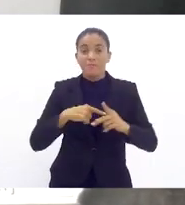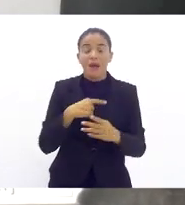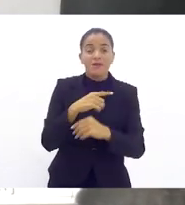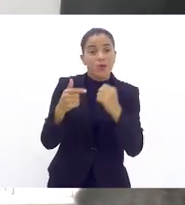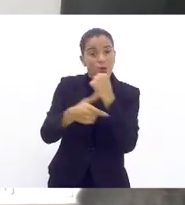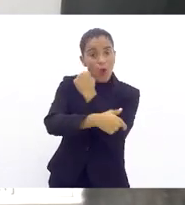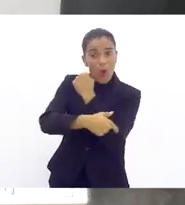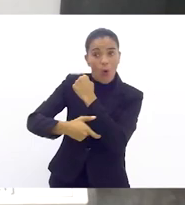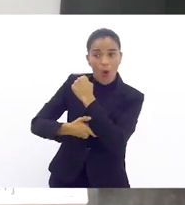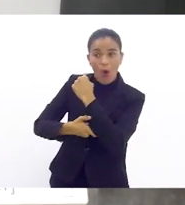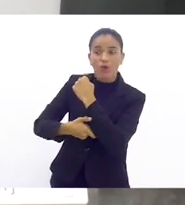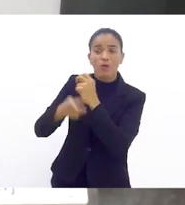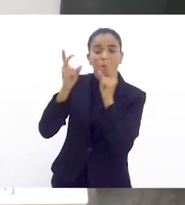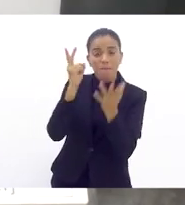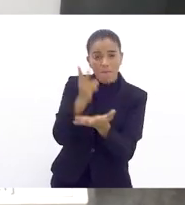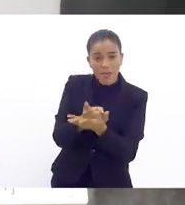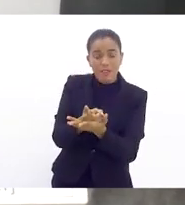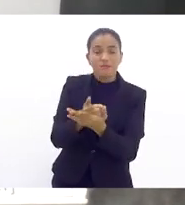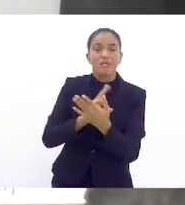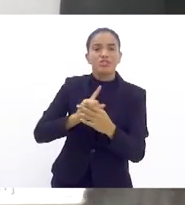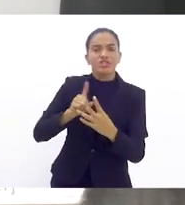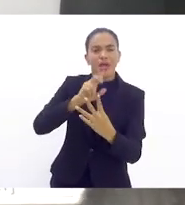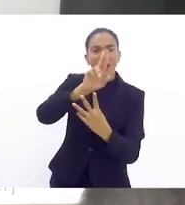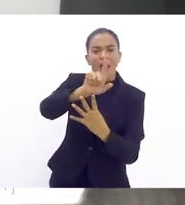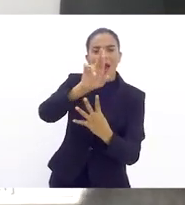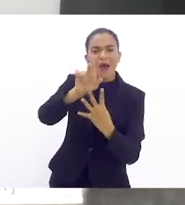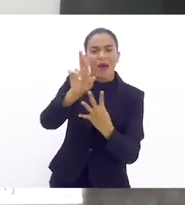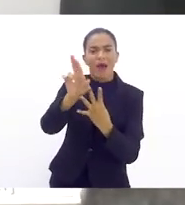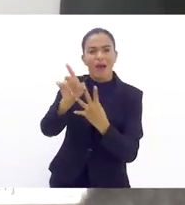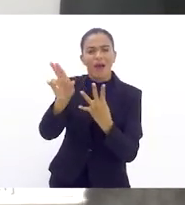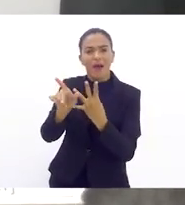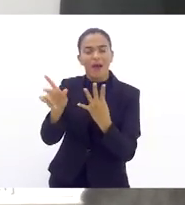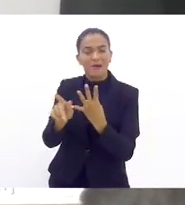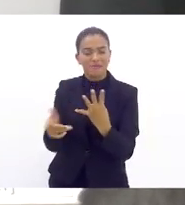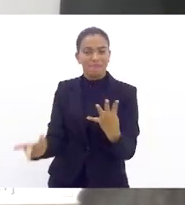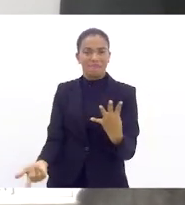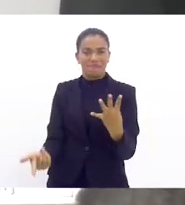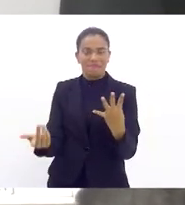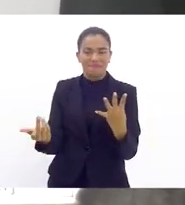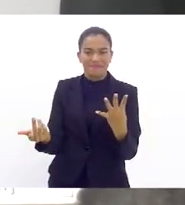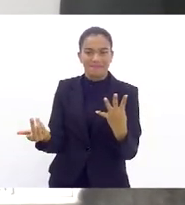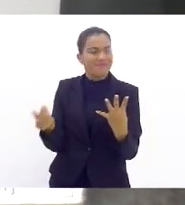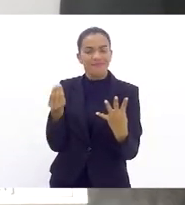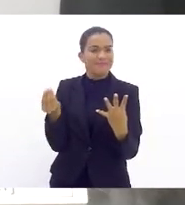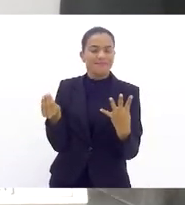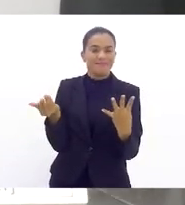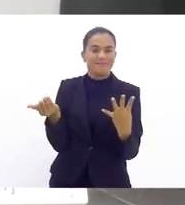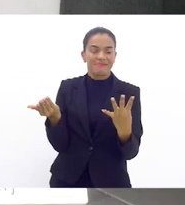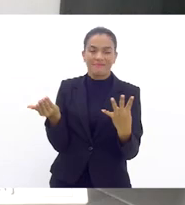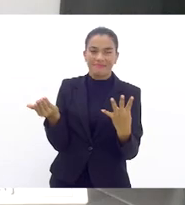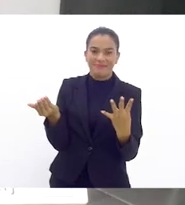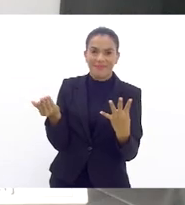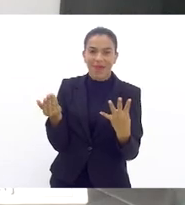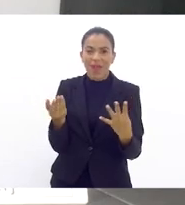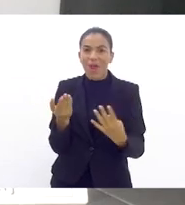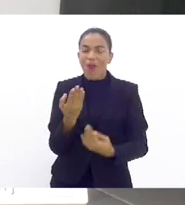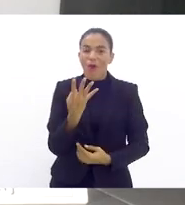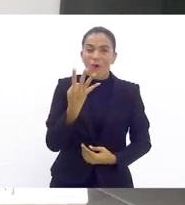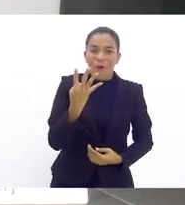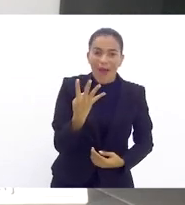rótulo, tinham 4 águas diferentes, do rótulo e diferentes entre si. Então, eram 4